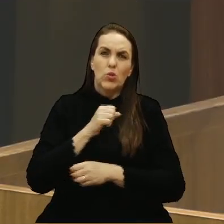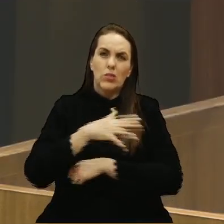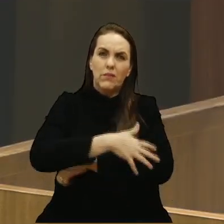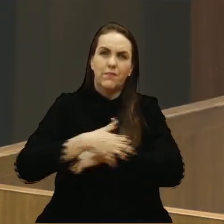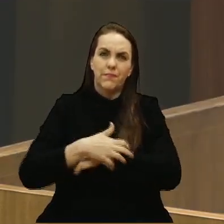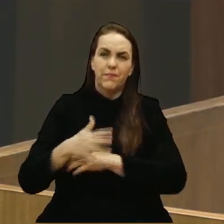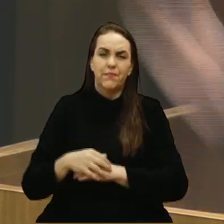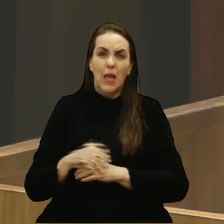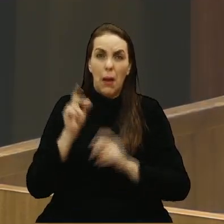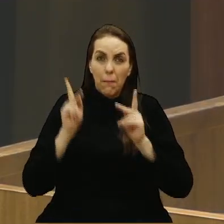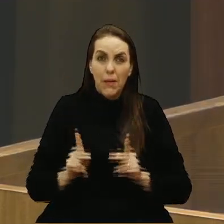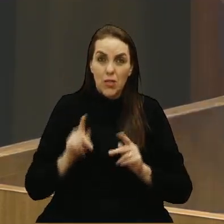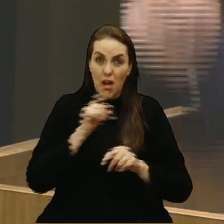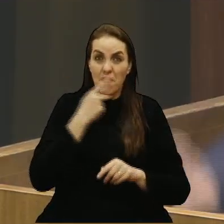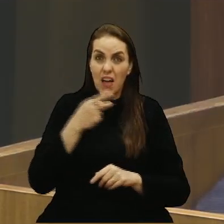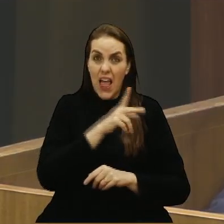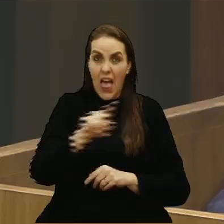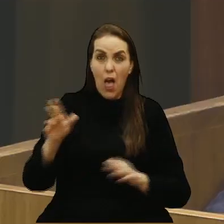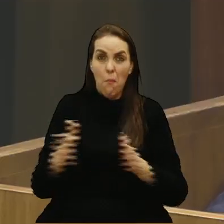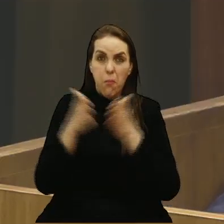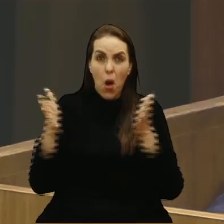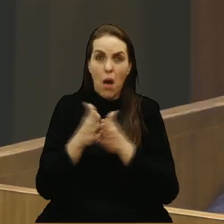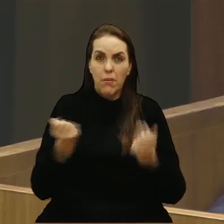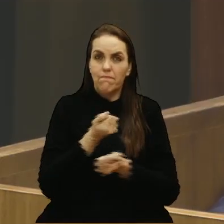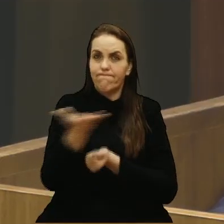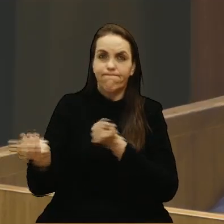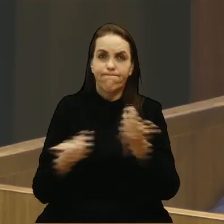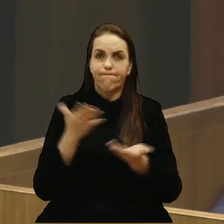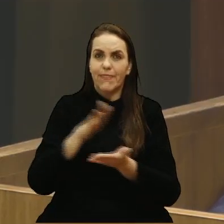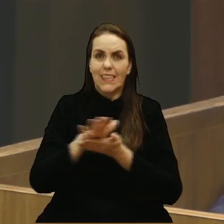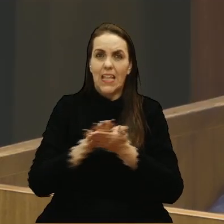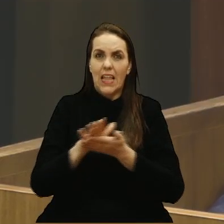que dizem que são dos pobres não distribuem nada.